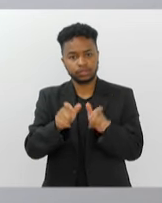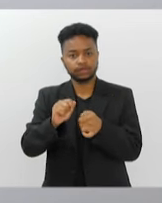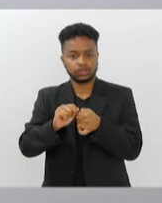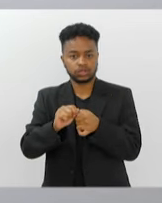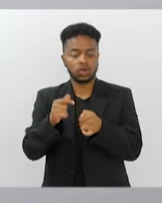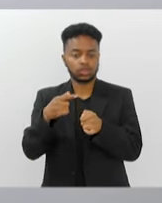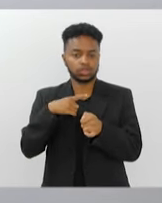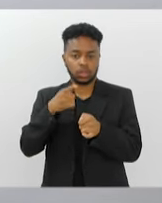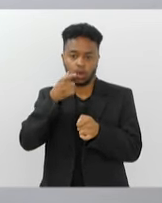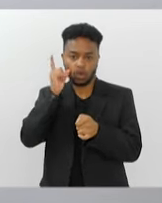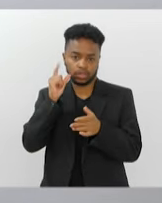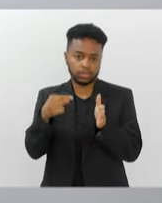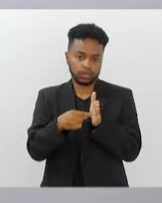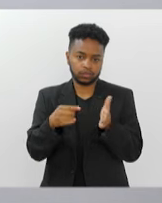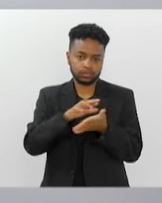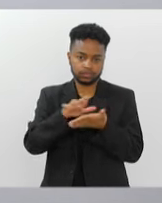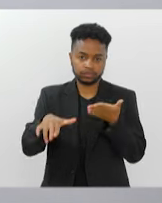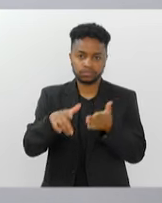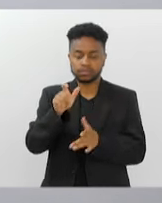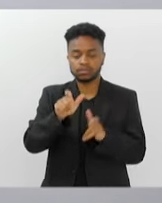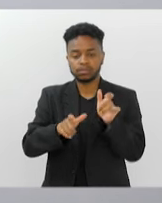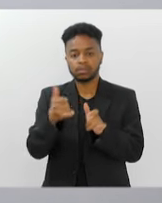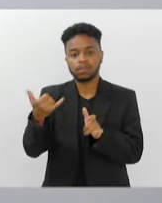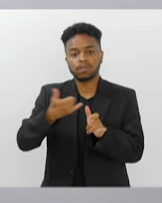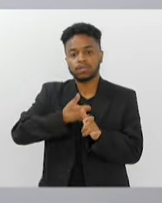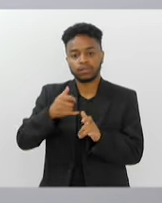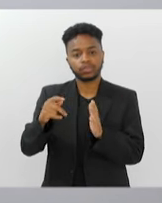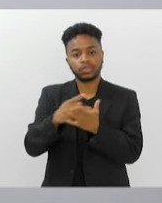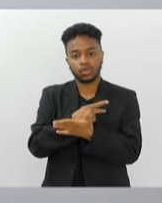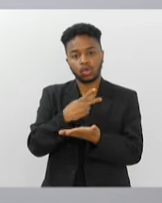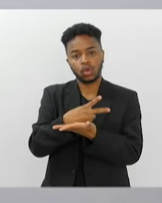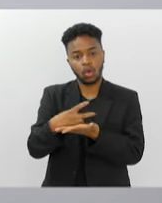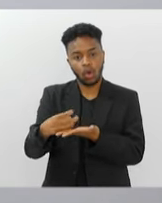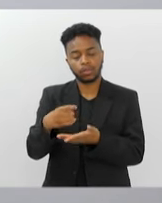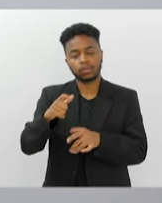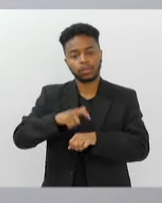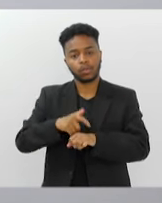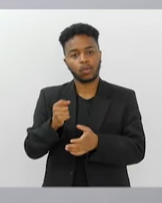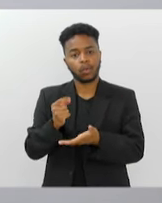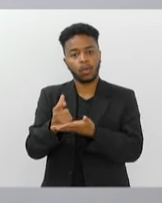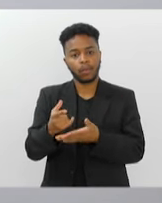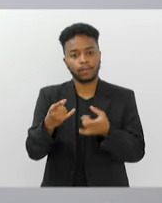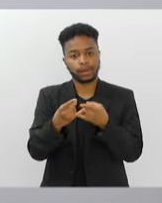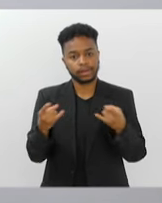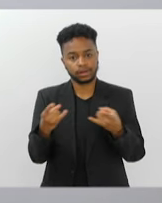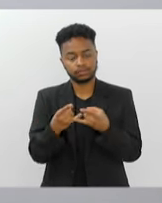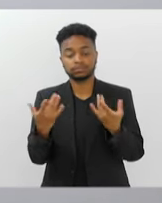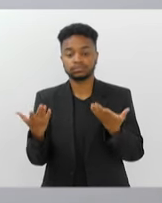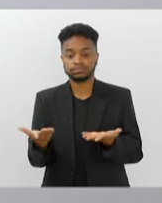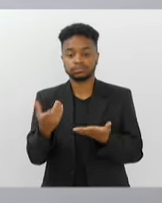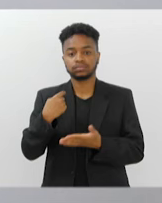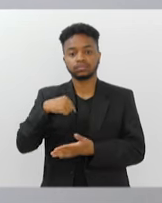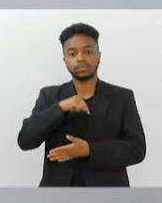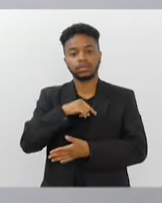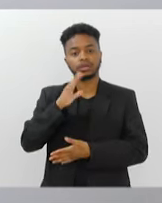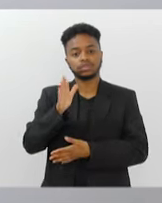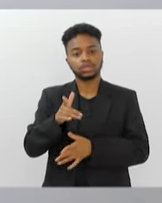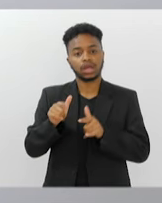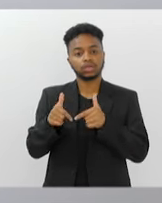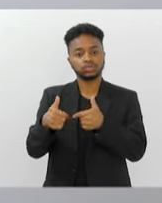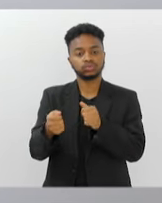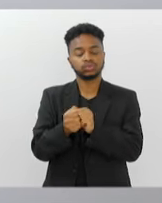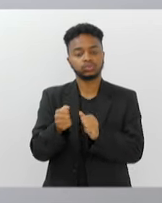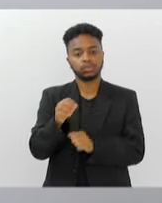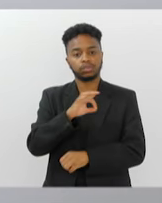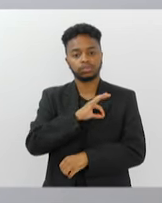denúncias sobre issas pessoas dizendo que foram tomaram golpes na Compra dos ingressos então nós já estamos já procedendo junto à polícia civil